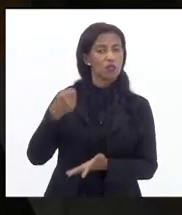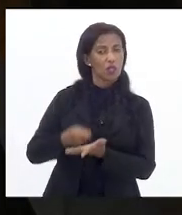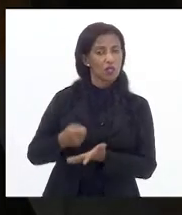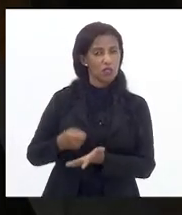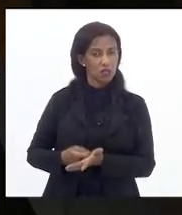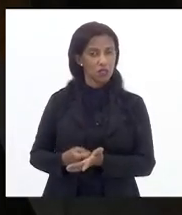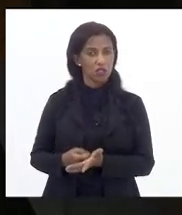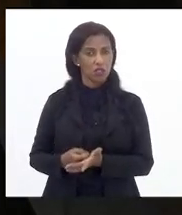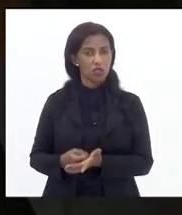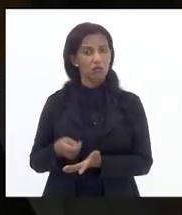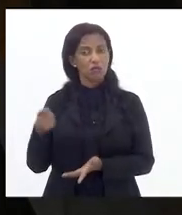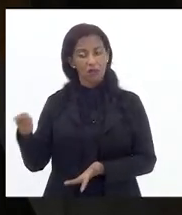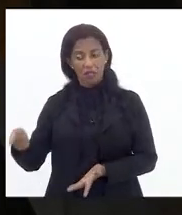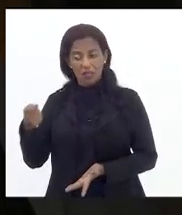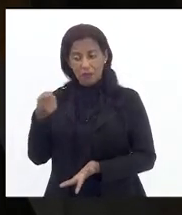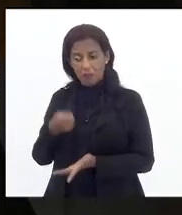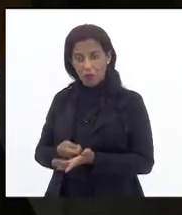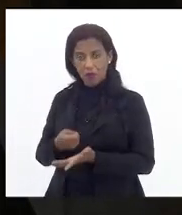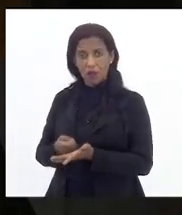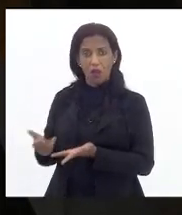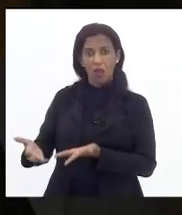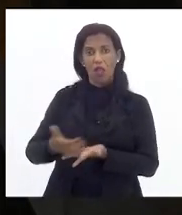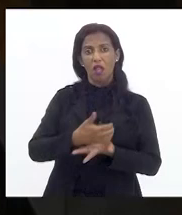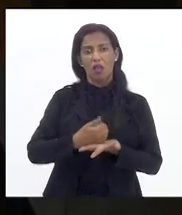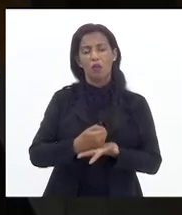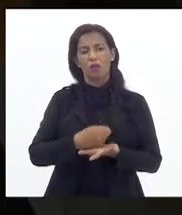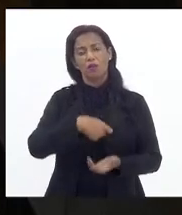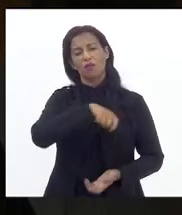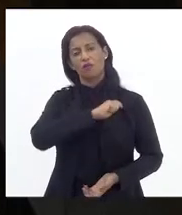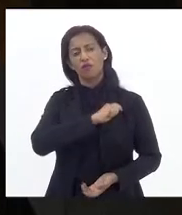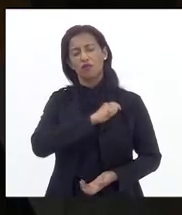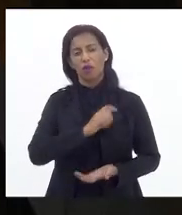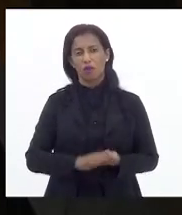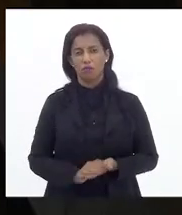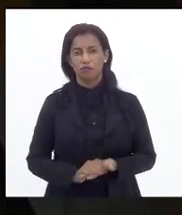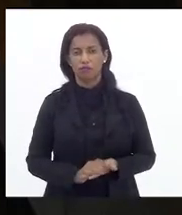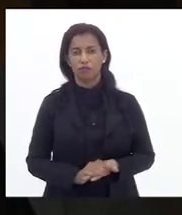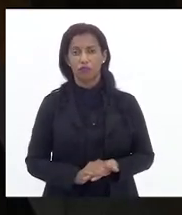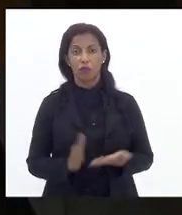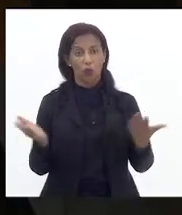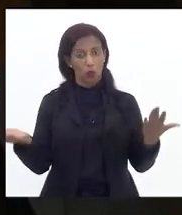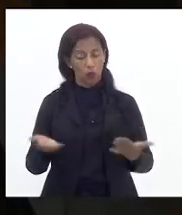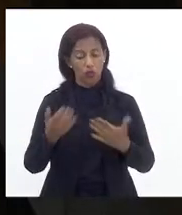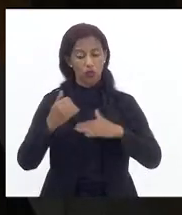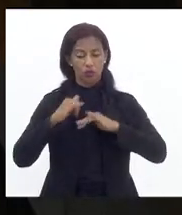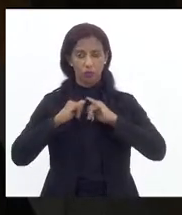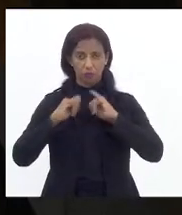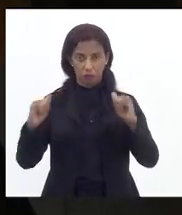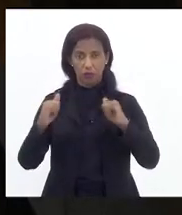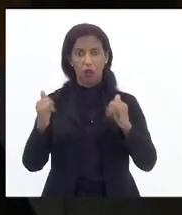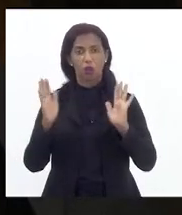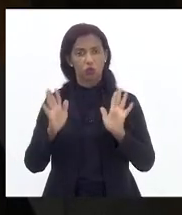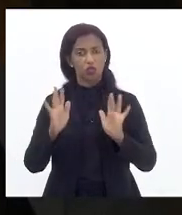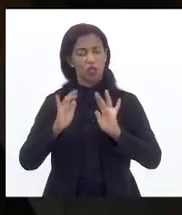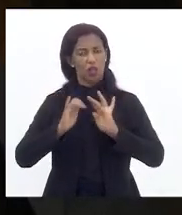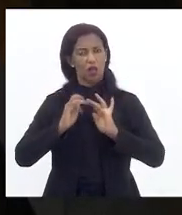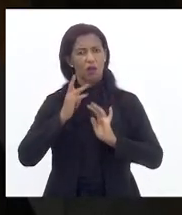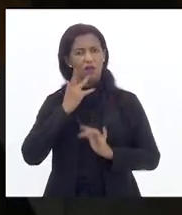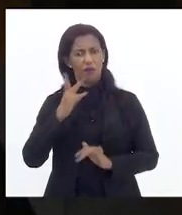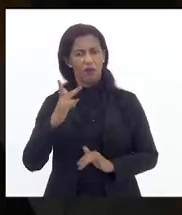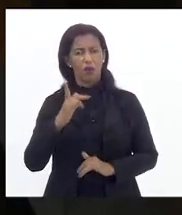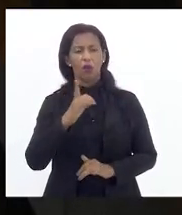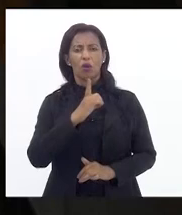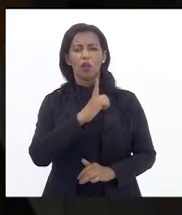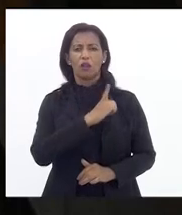através desta imposição do regime de recuperação fiscal nessa mensagem de hoje mesmo como foi colocado brilhantemente